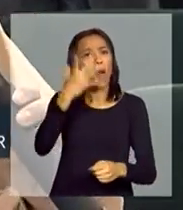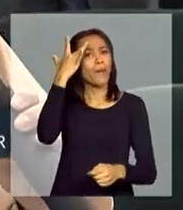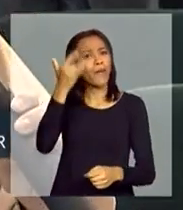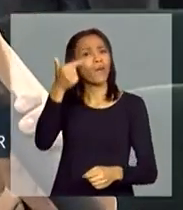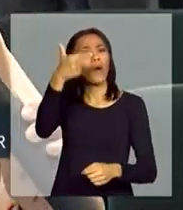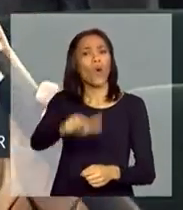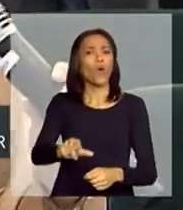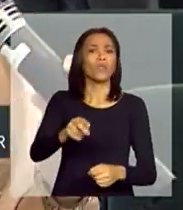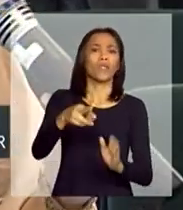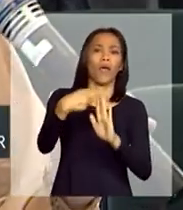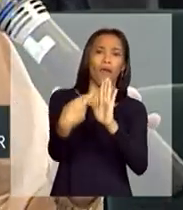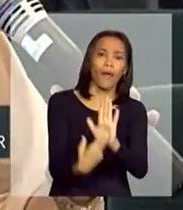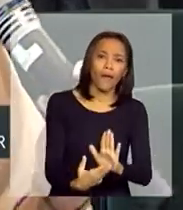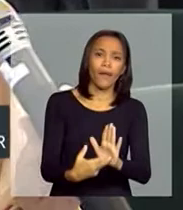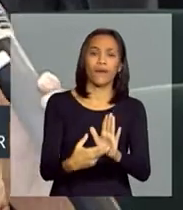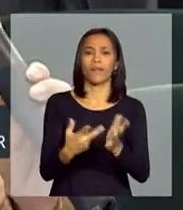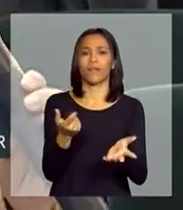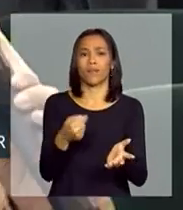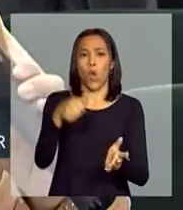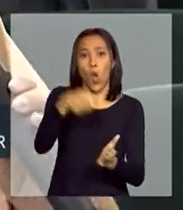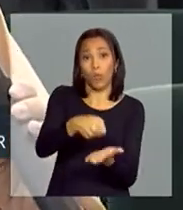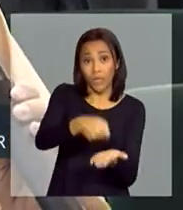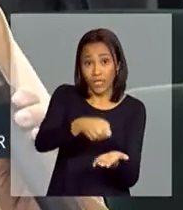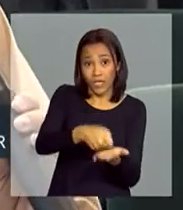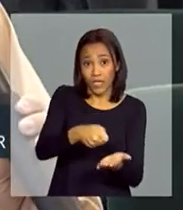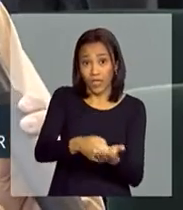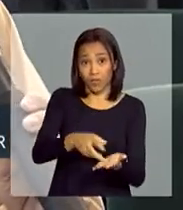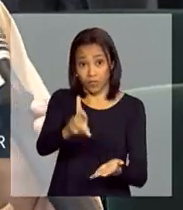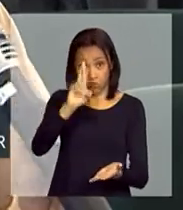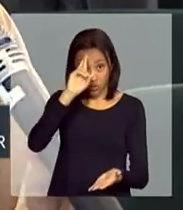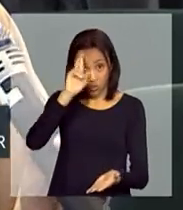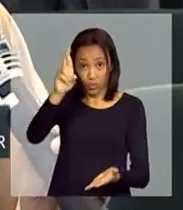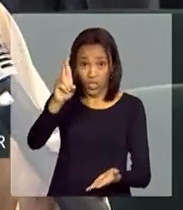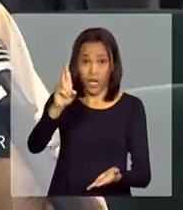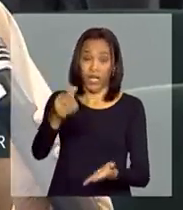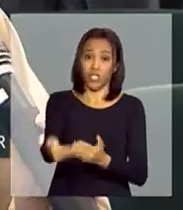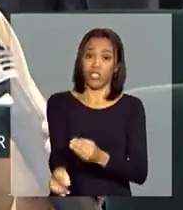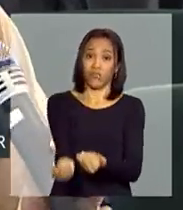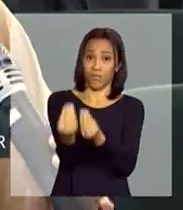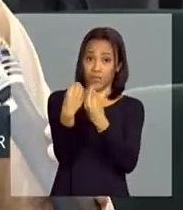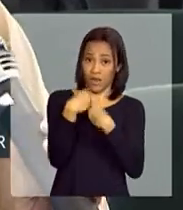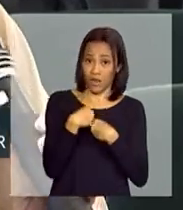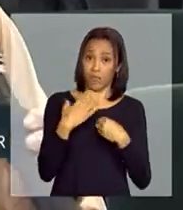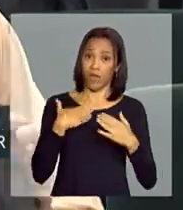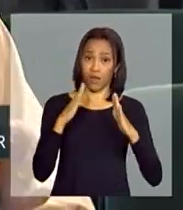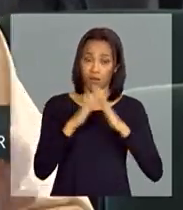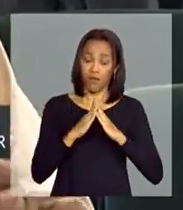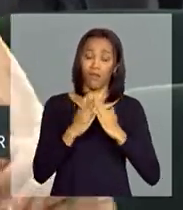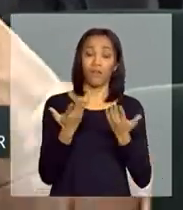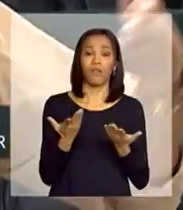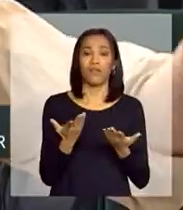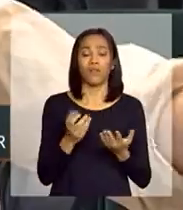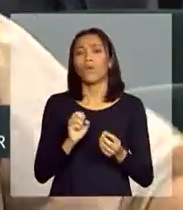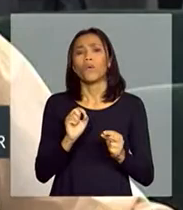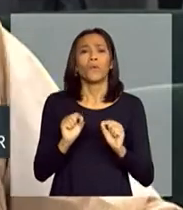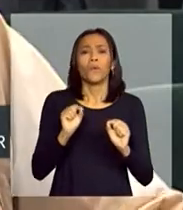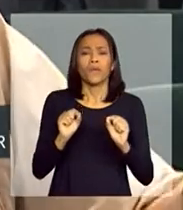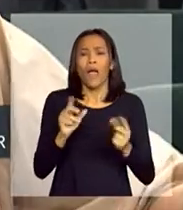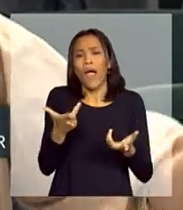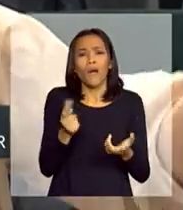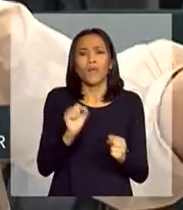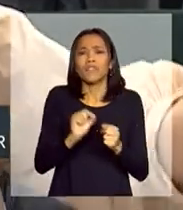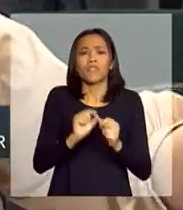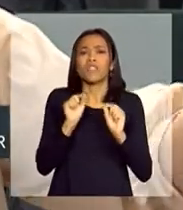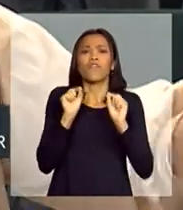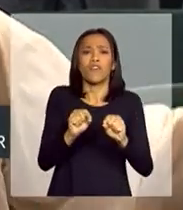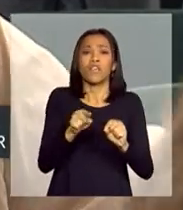aparecer uma nova Norma brigando o cara o gerente entregar na minha casa o culto Para comprovar que ele entregou é assim ah o que que